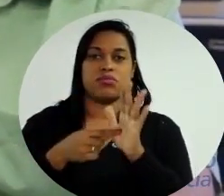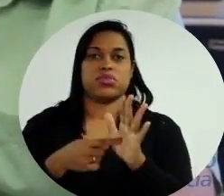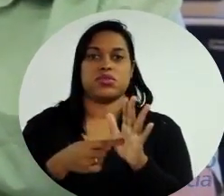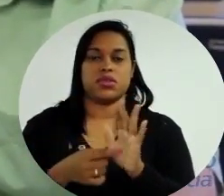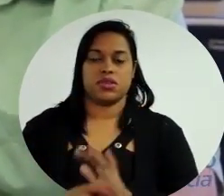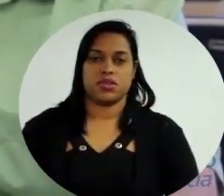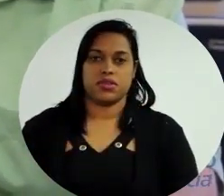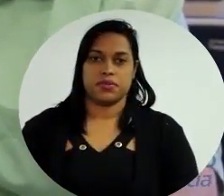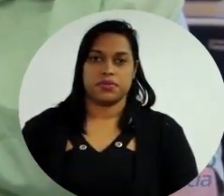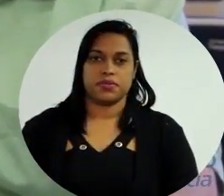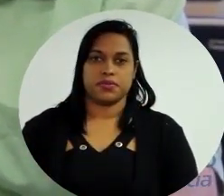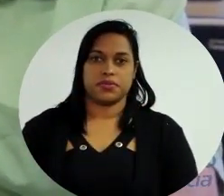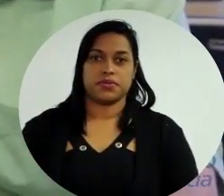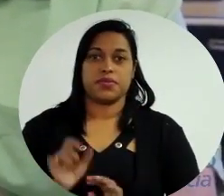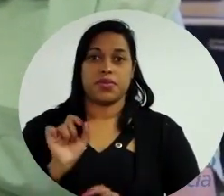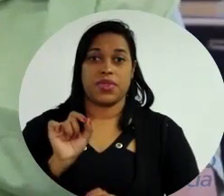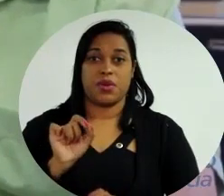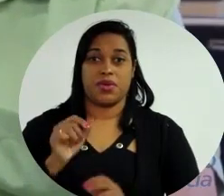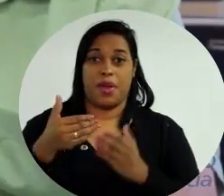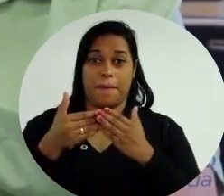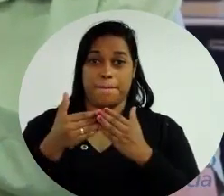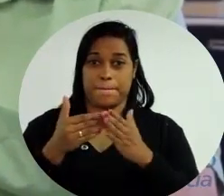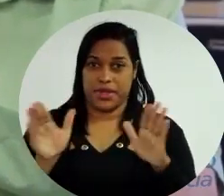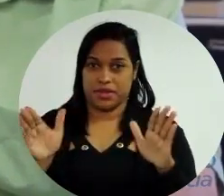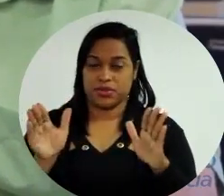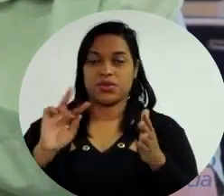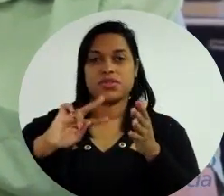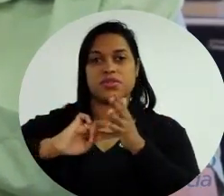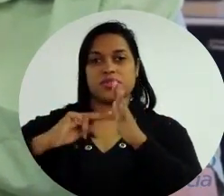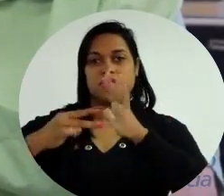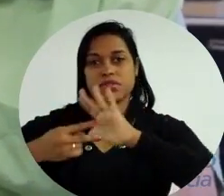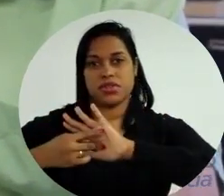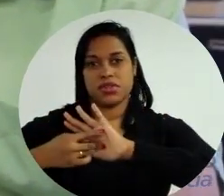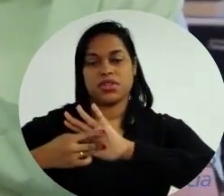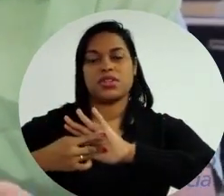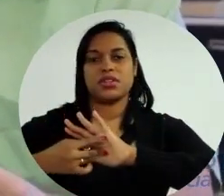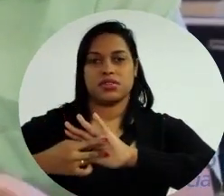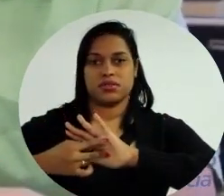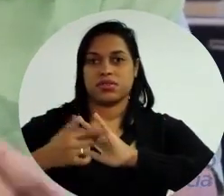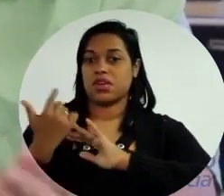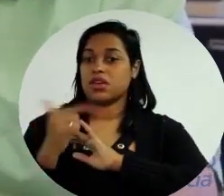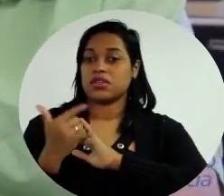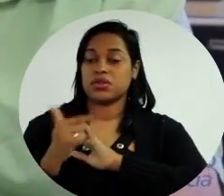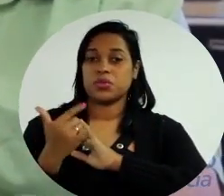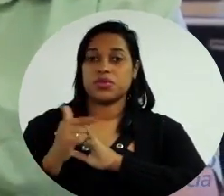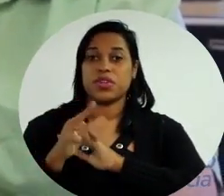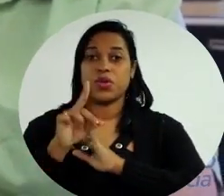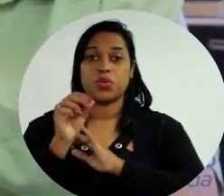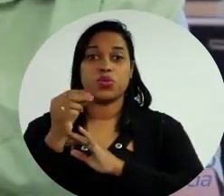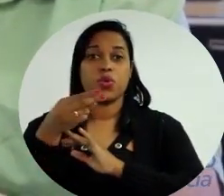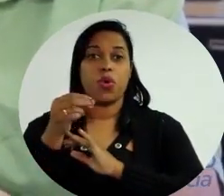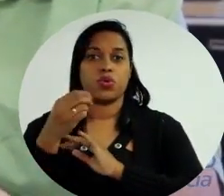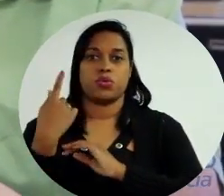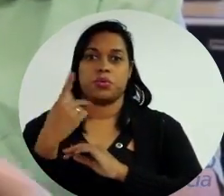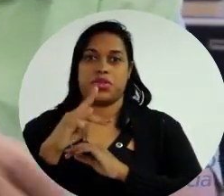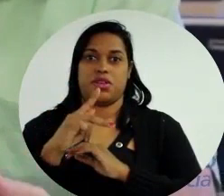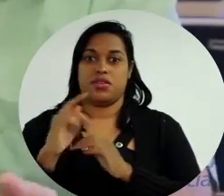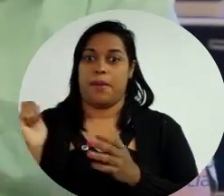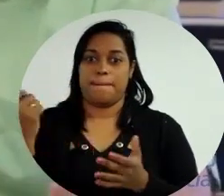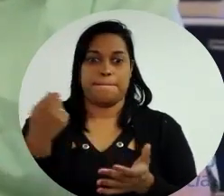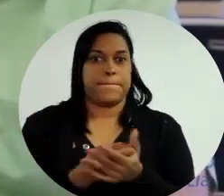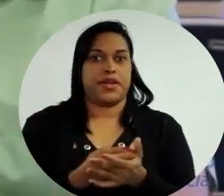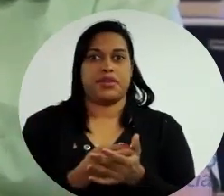destaque? Ele é um padrão aberto. Isso significa que não existe um dono para ele. Você não vai